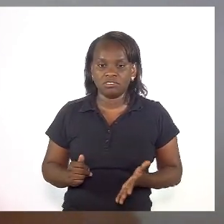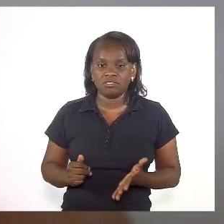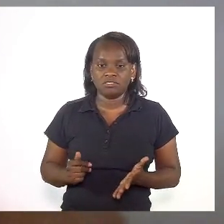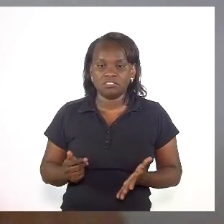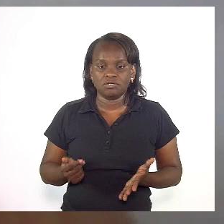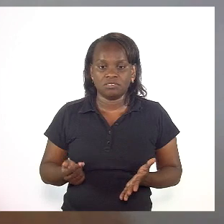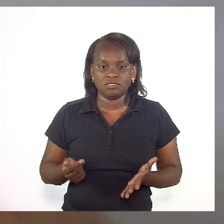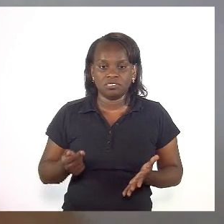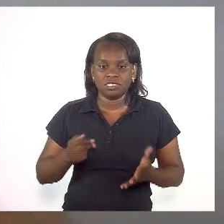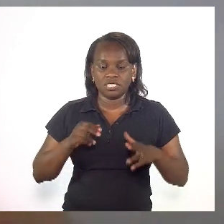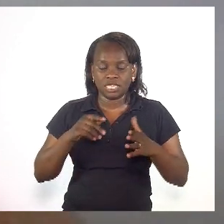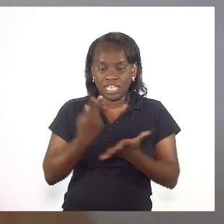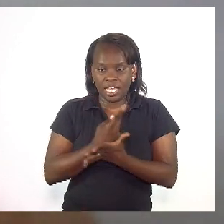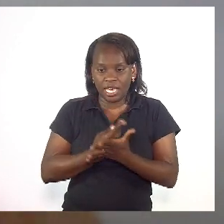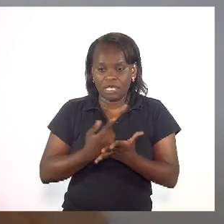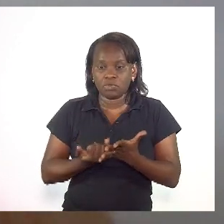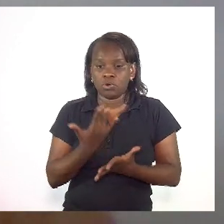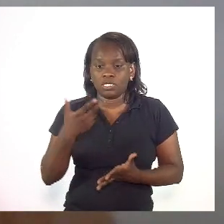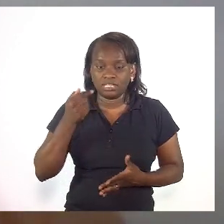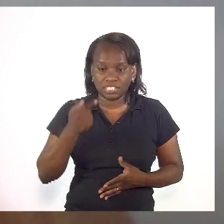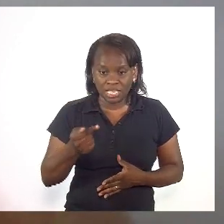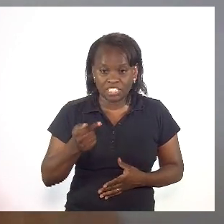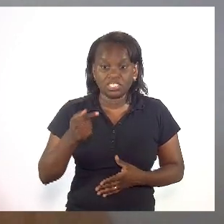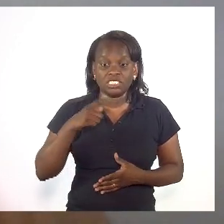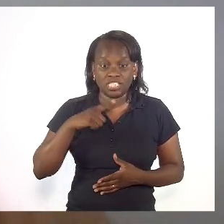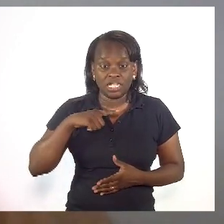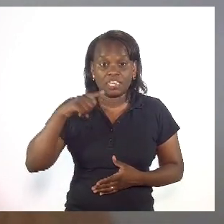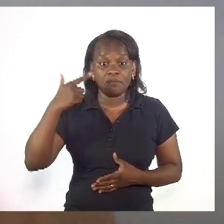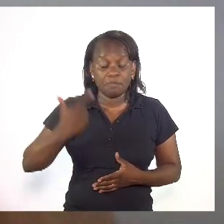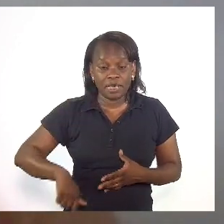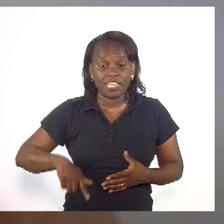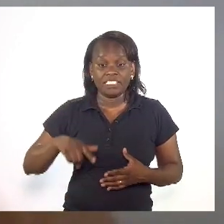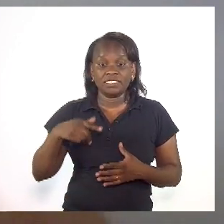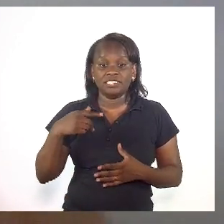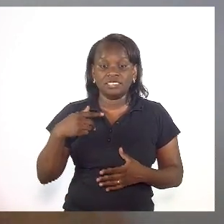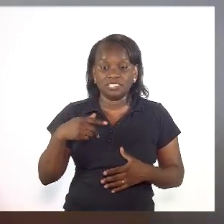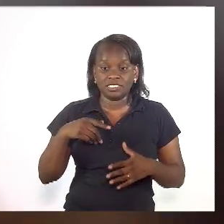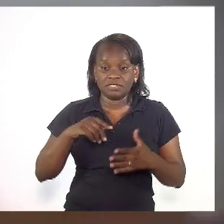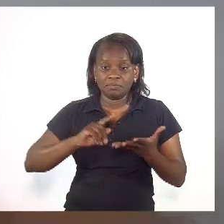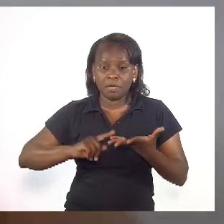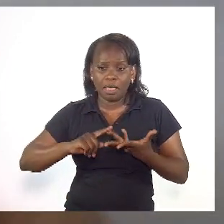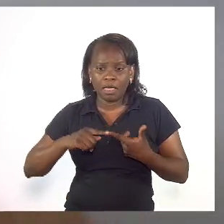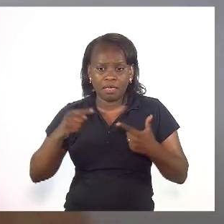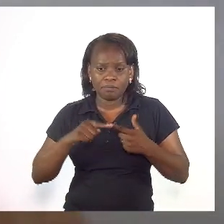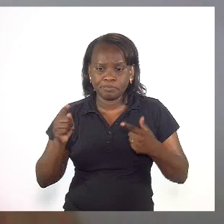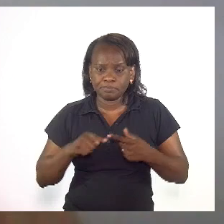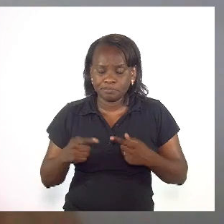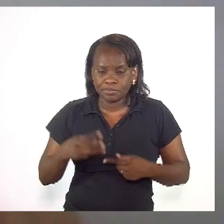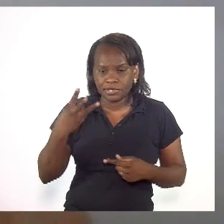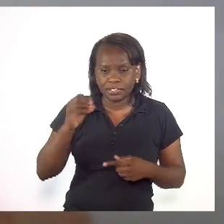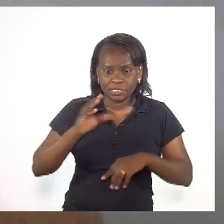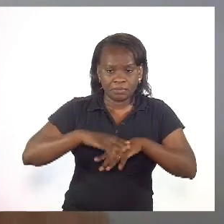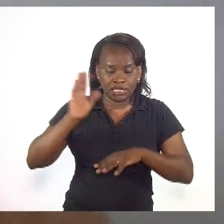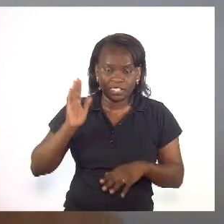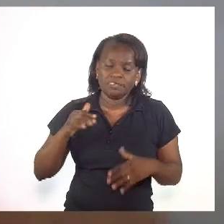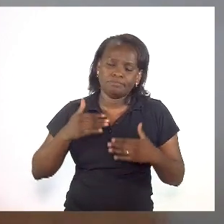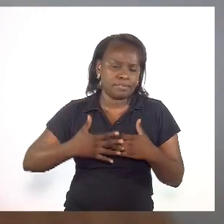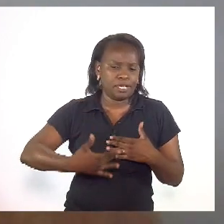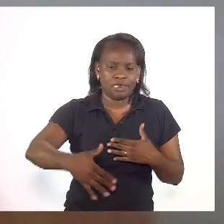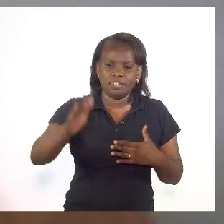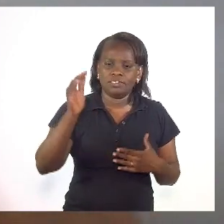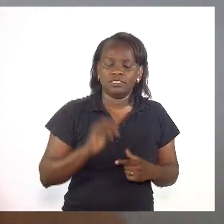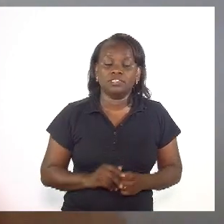as 7 irregularidades. Ainda tem mais de 30 impropriedades e por aí vai. E